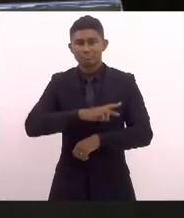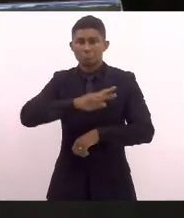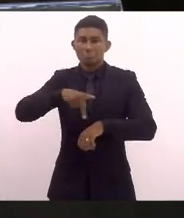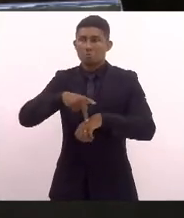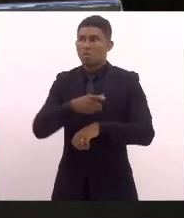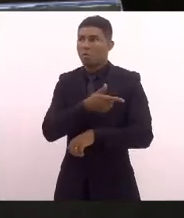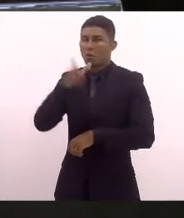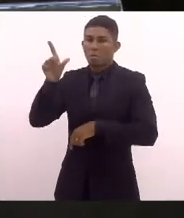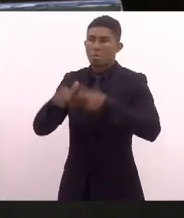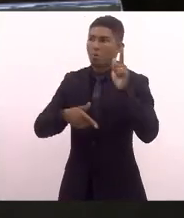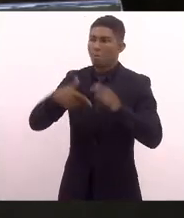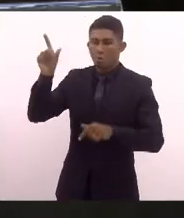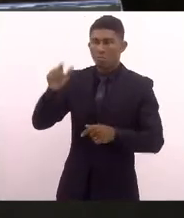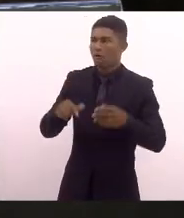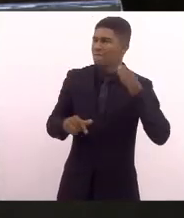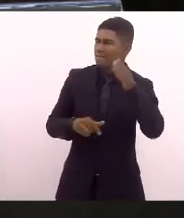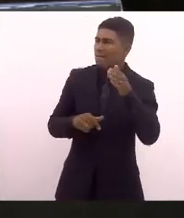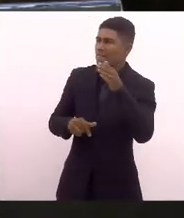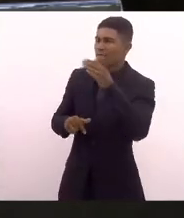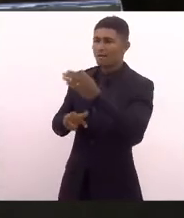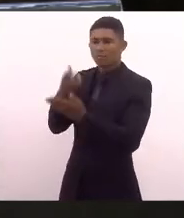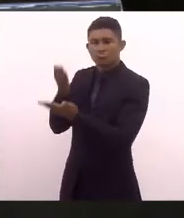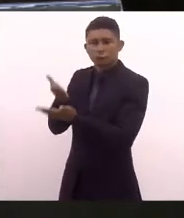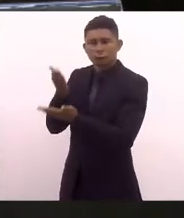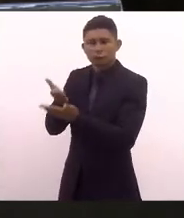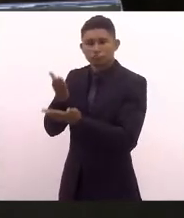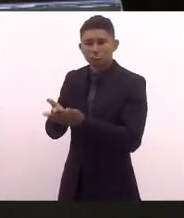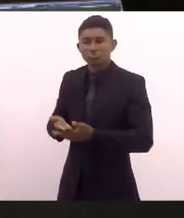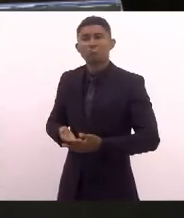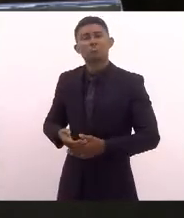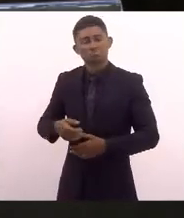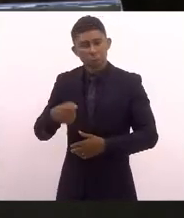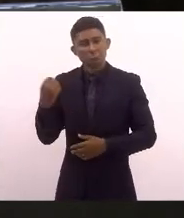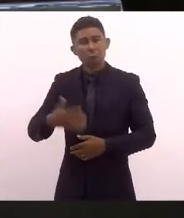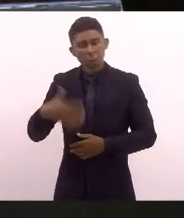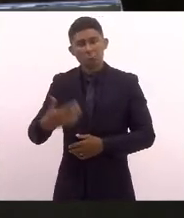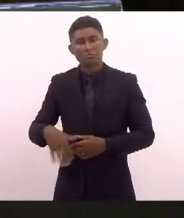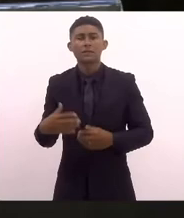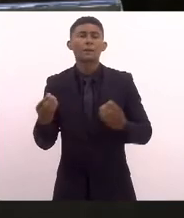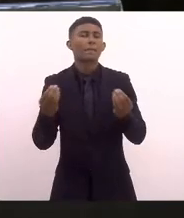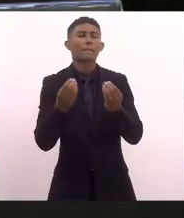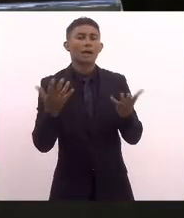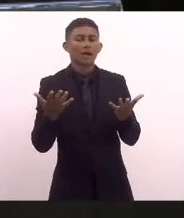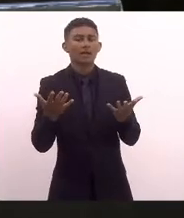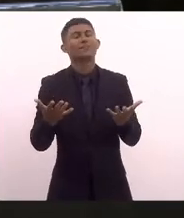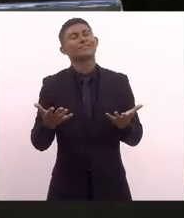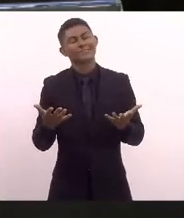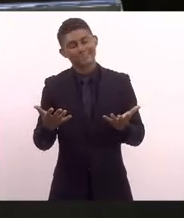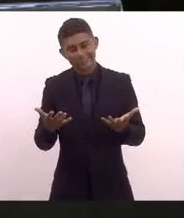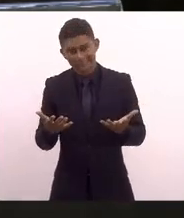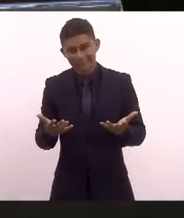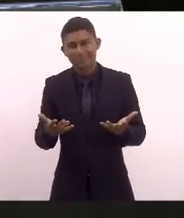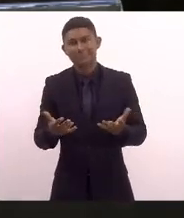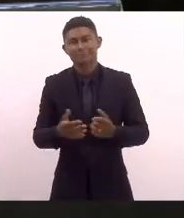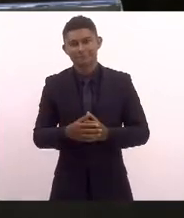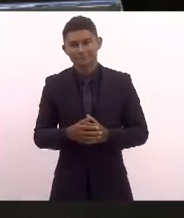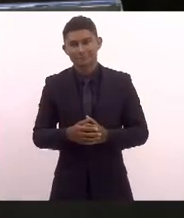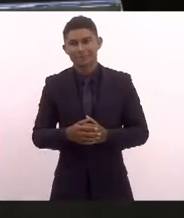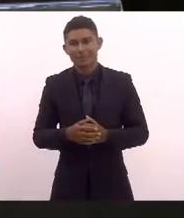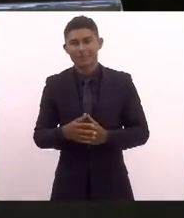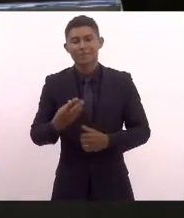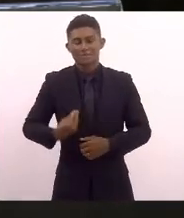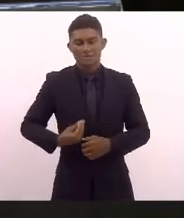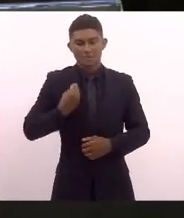nacionais e até mesmo galgando relações internacionais para simplesmente